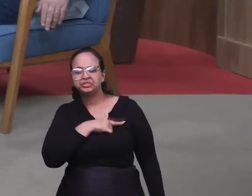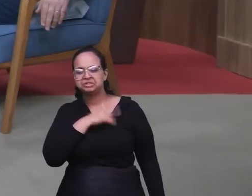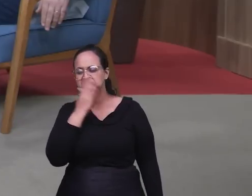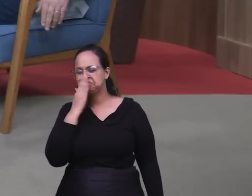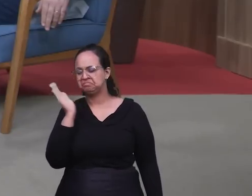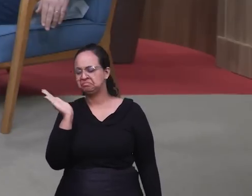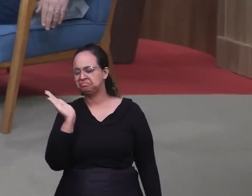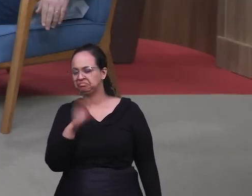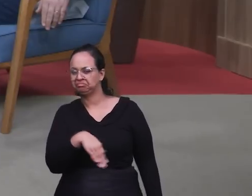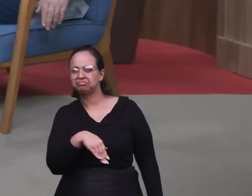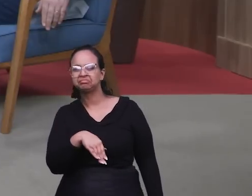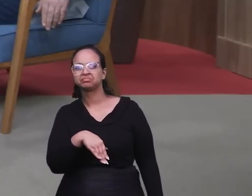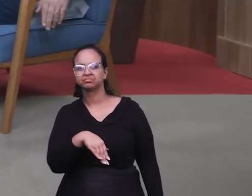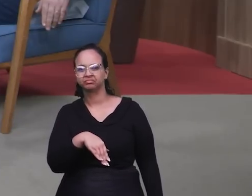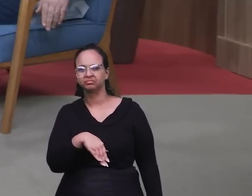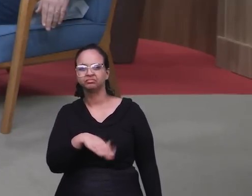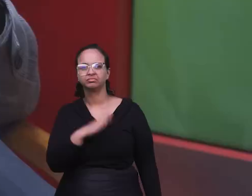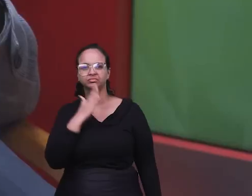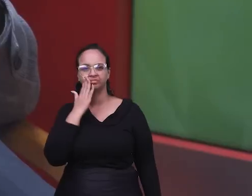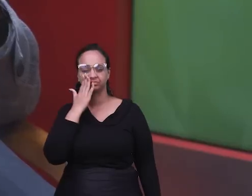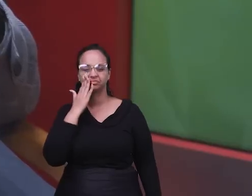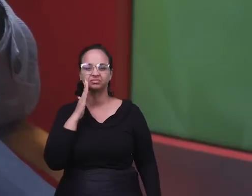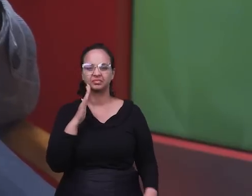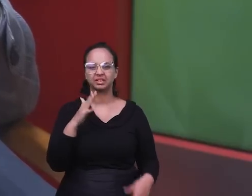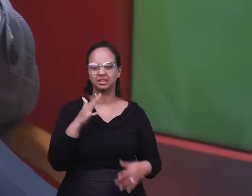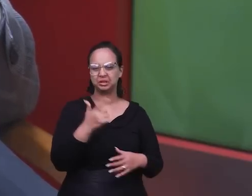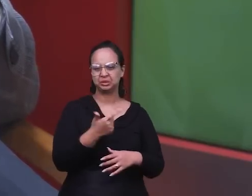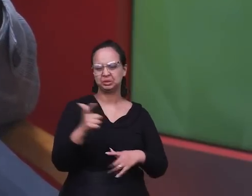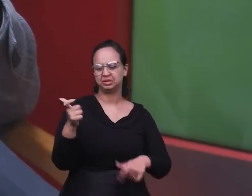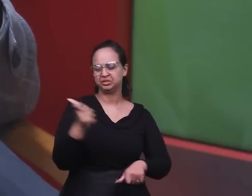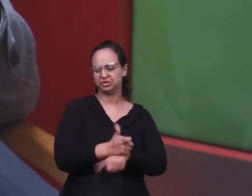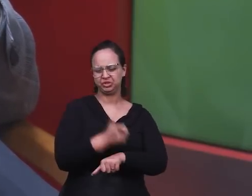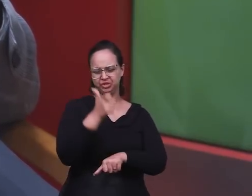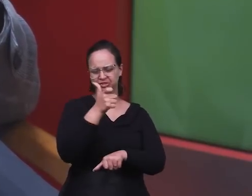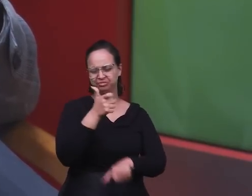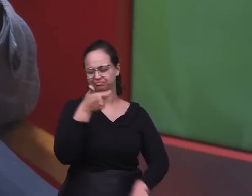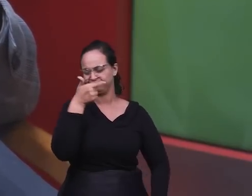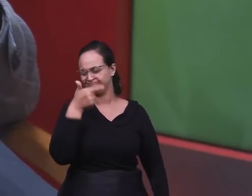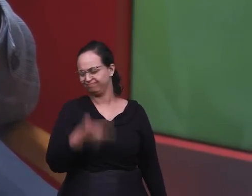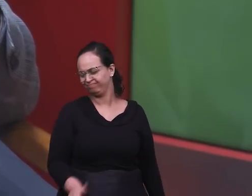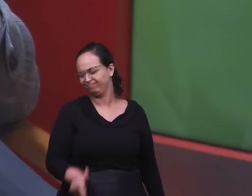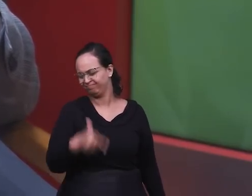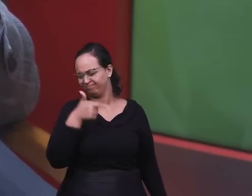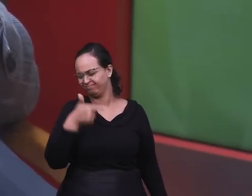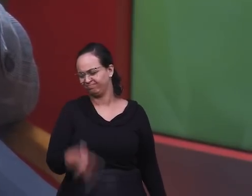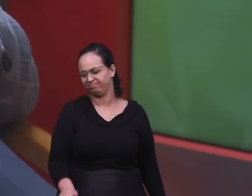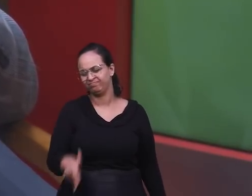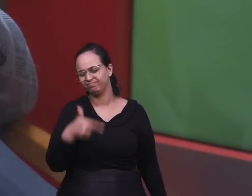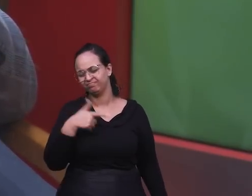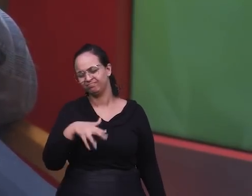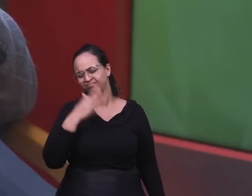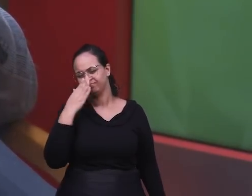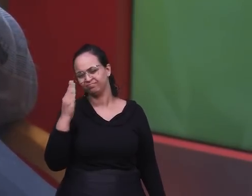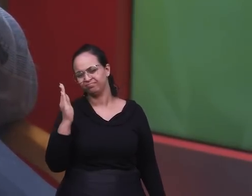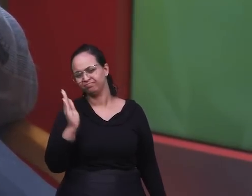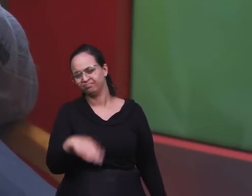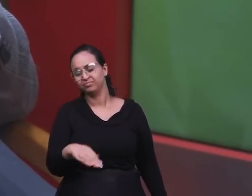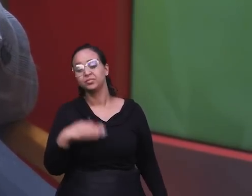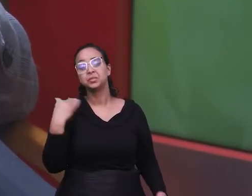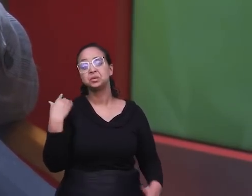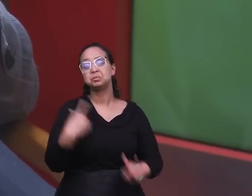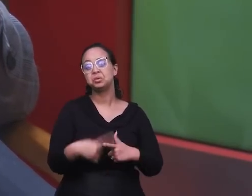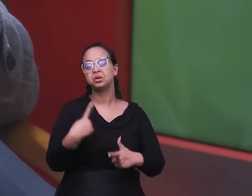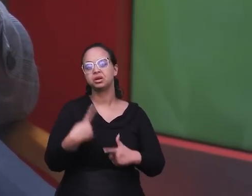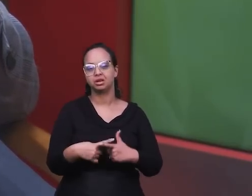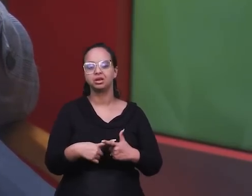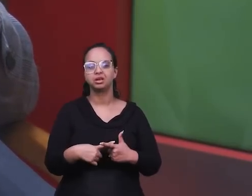Era desprezado, o mais indigno dos homens. Então, o